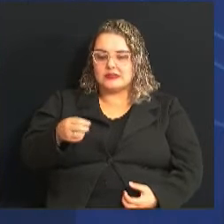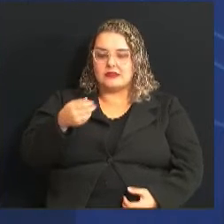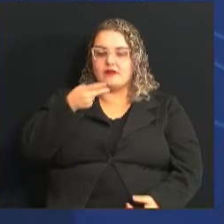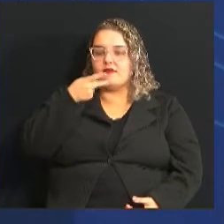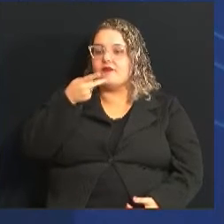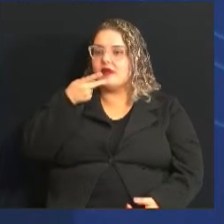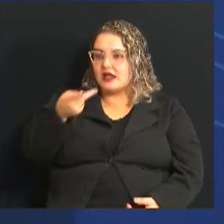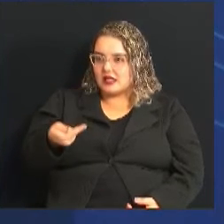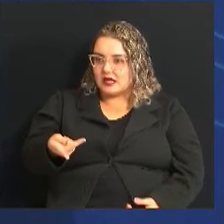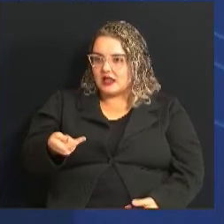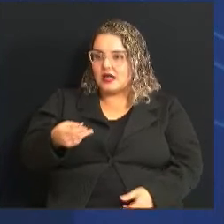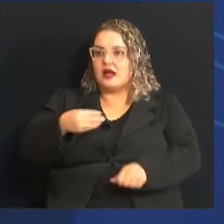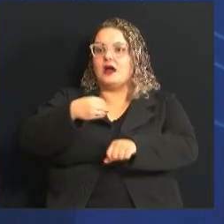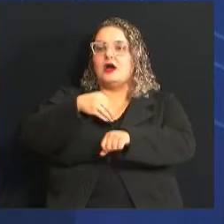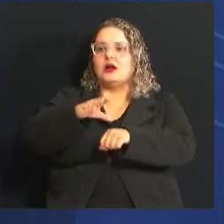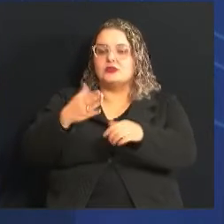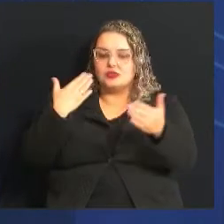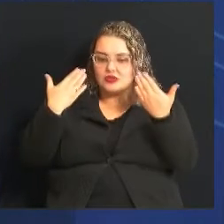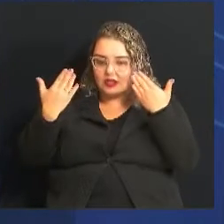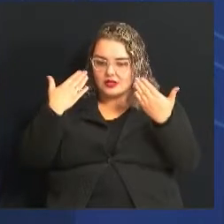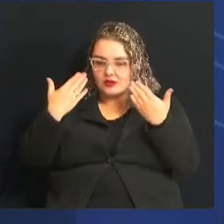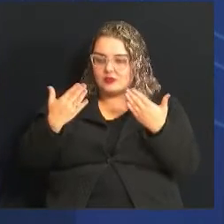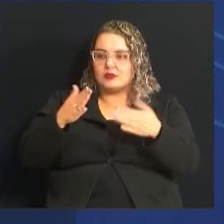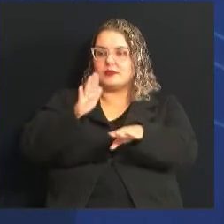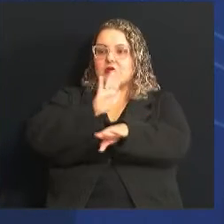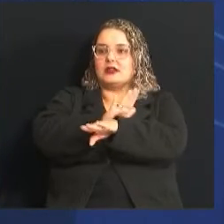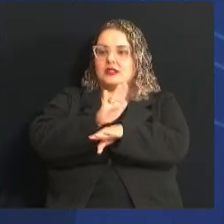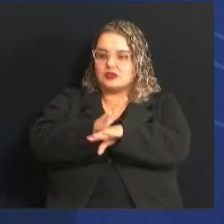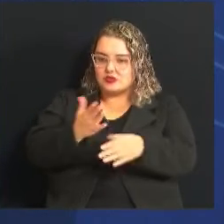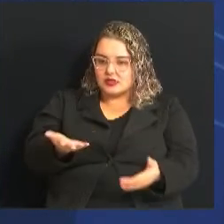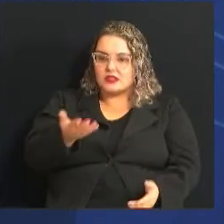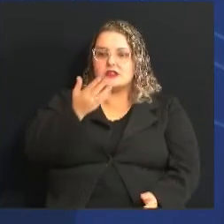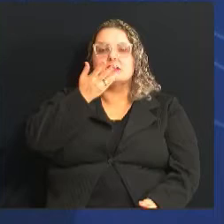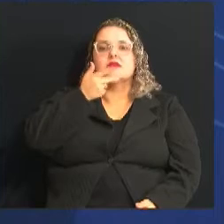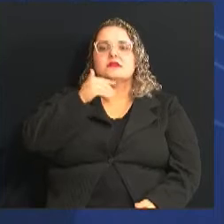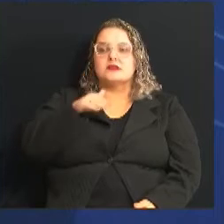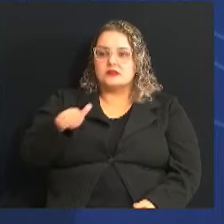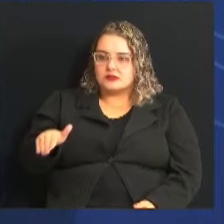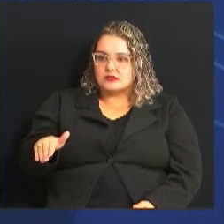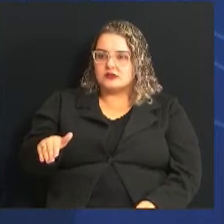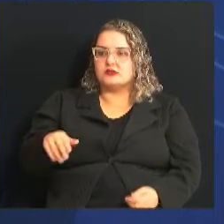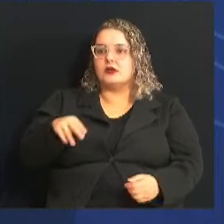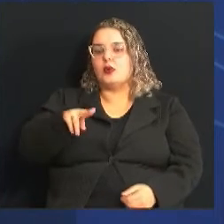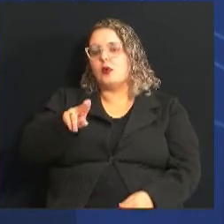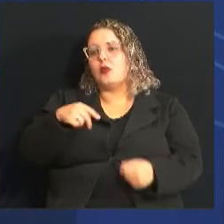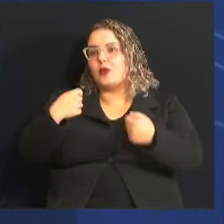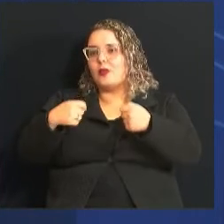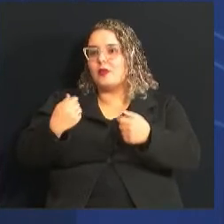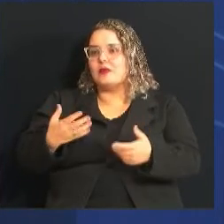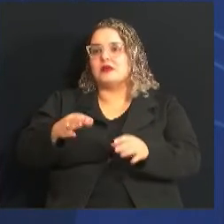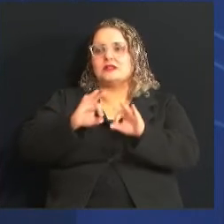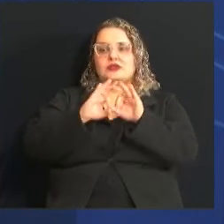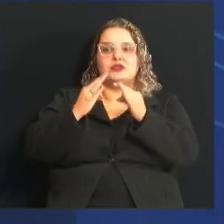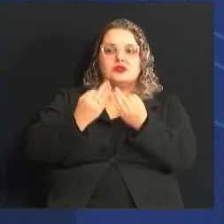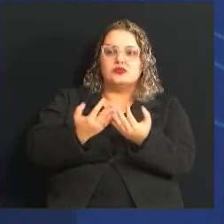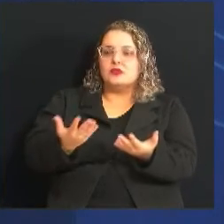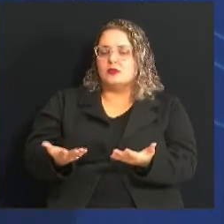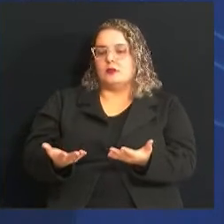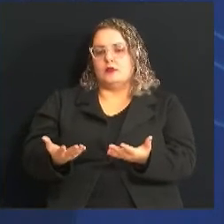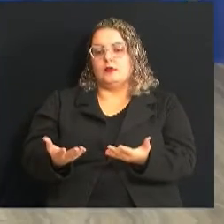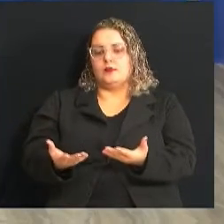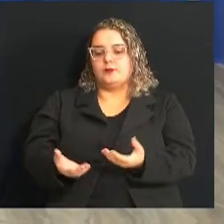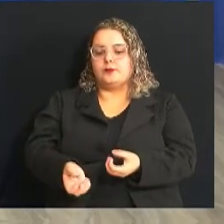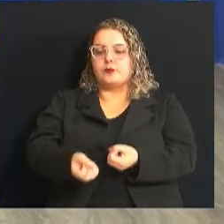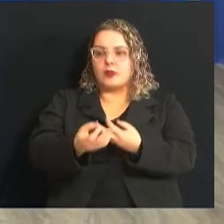é indicado um psicólogo para ajudar essa criança, ou isso tem que partir de algum familiar? Essa informação pode vir